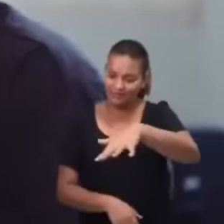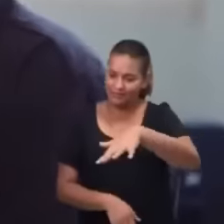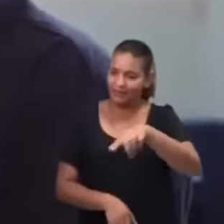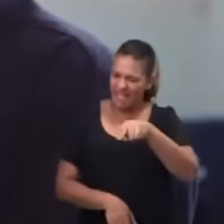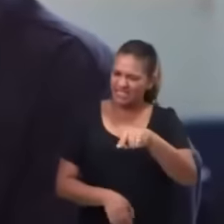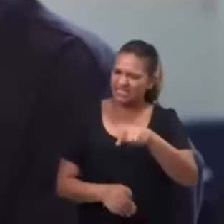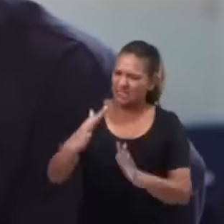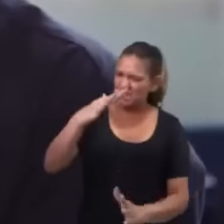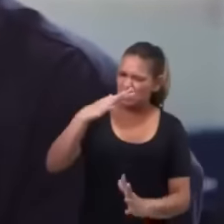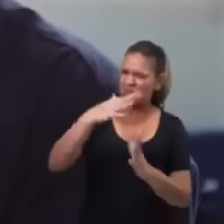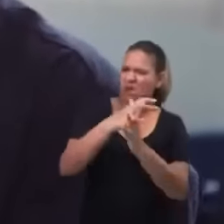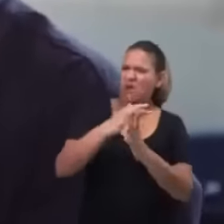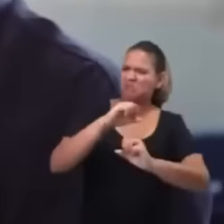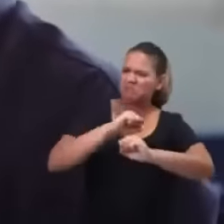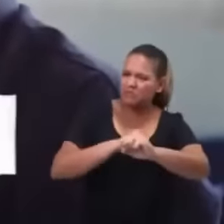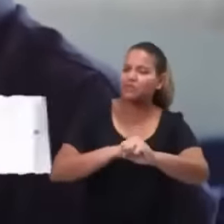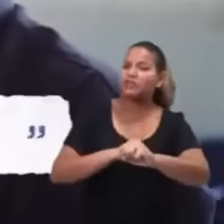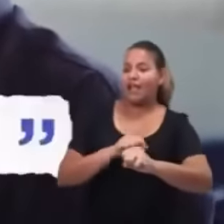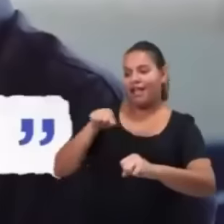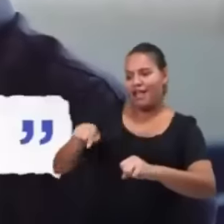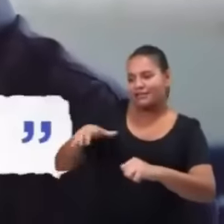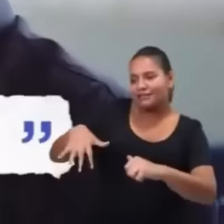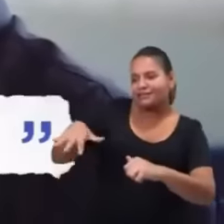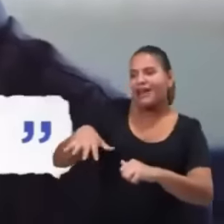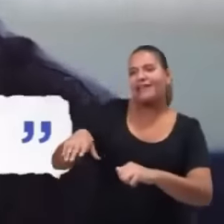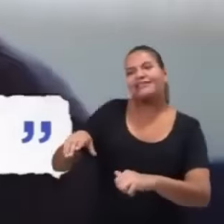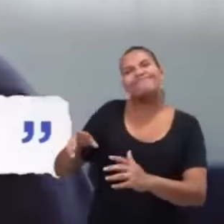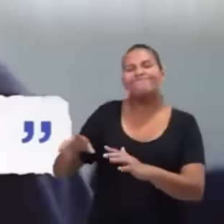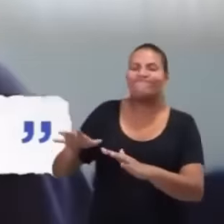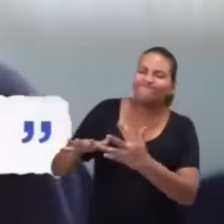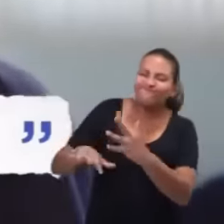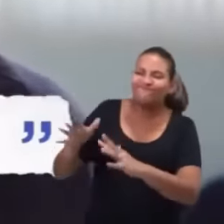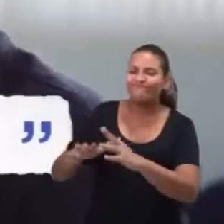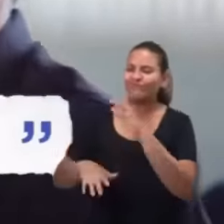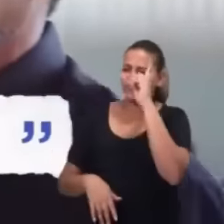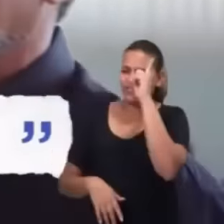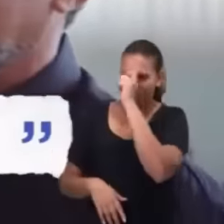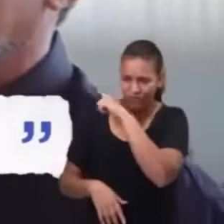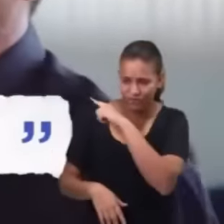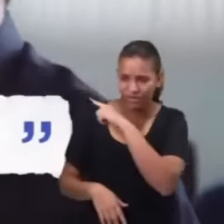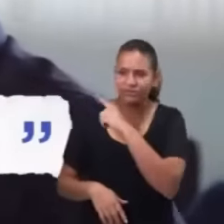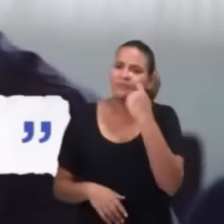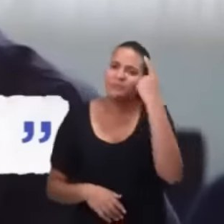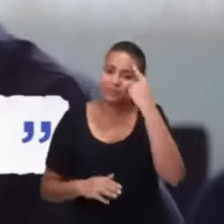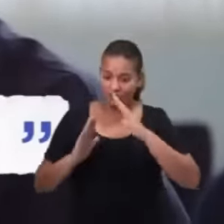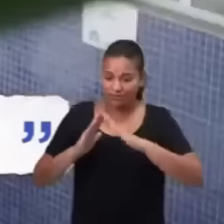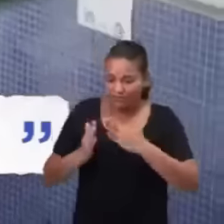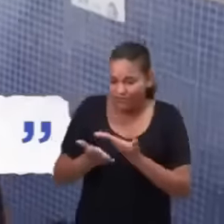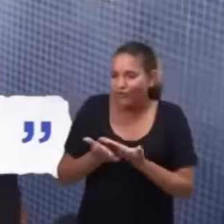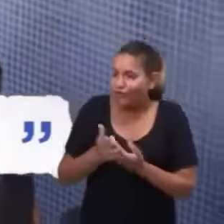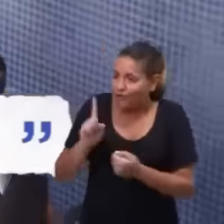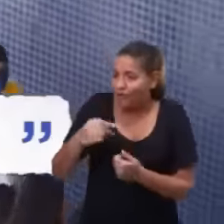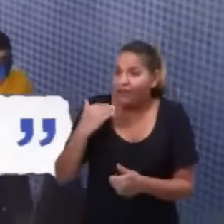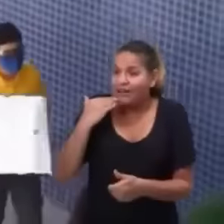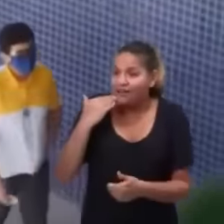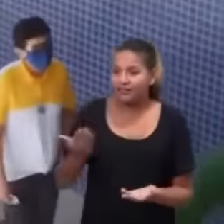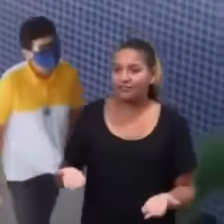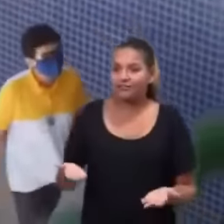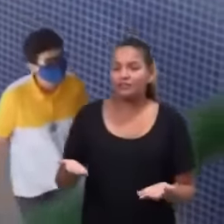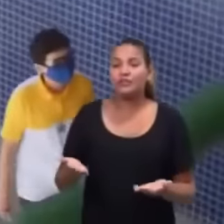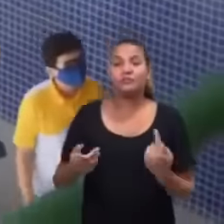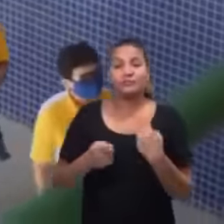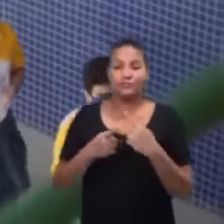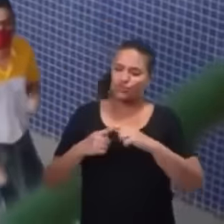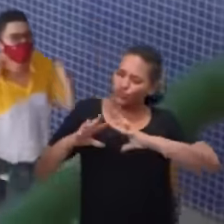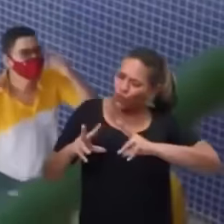não faz muito sentido, porque pensamento em rede é você pensar que todas as escolas, que todos os alunos podem aprender.